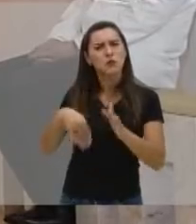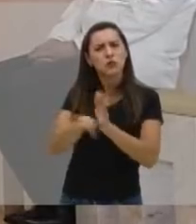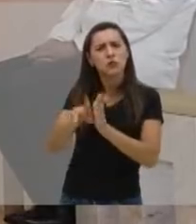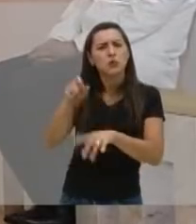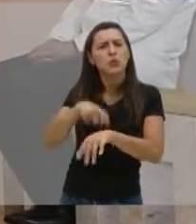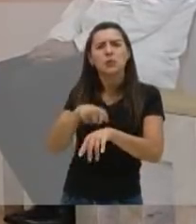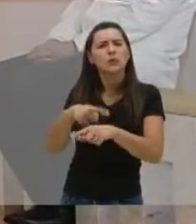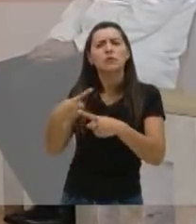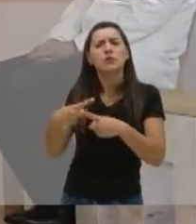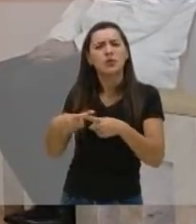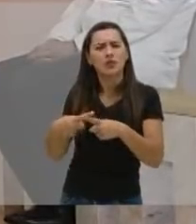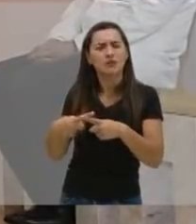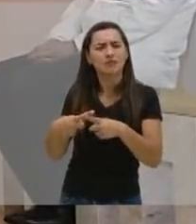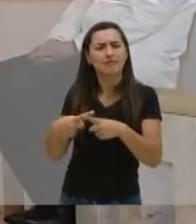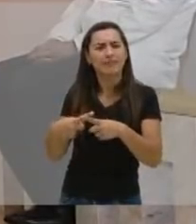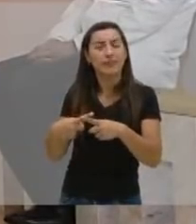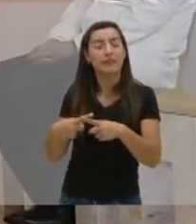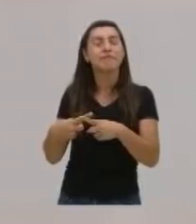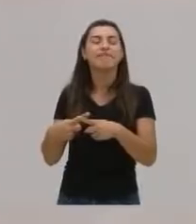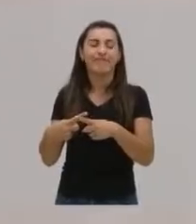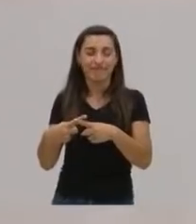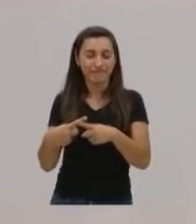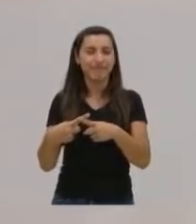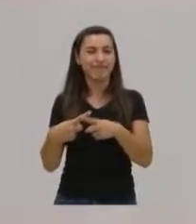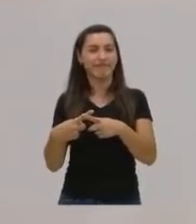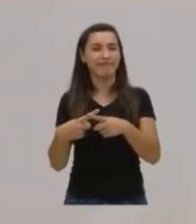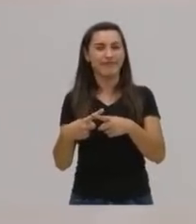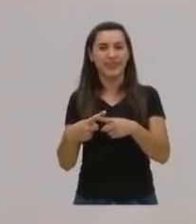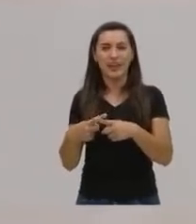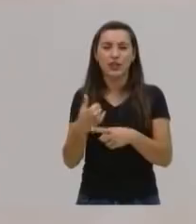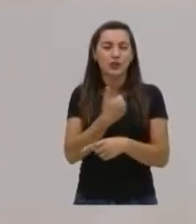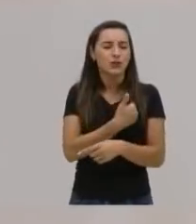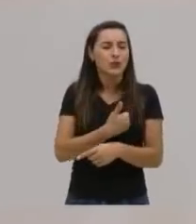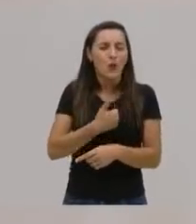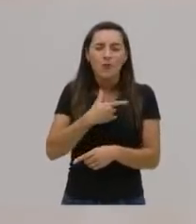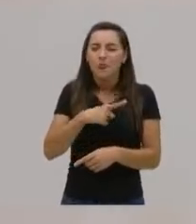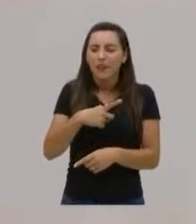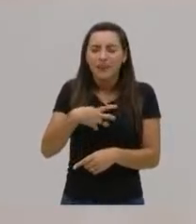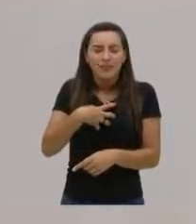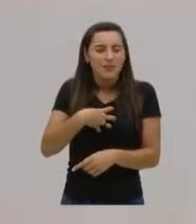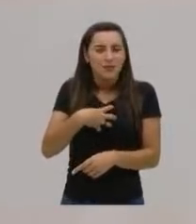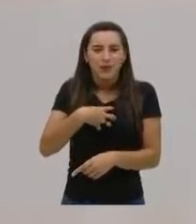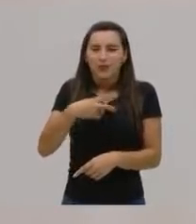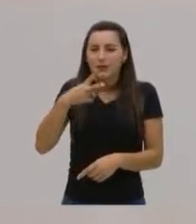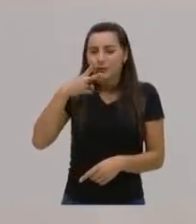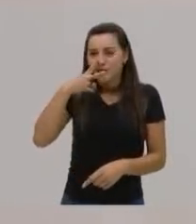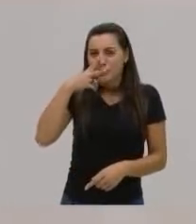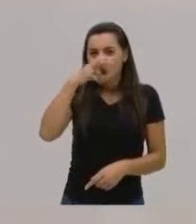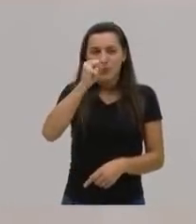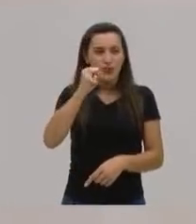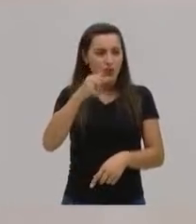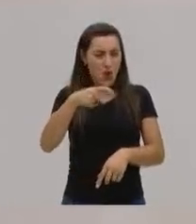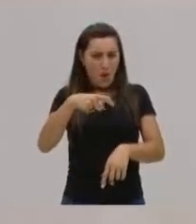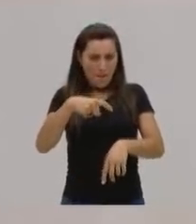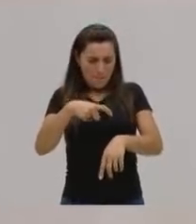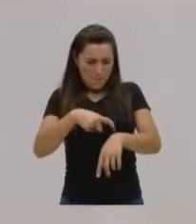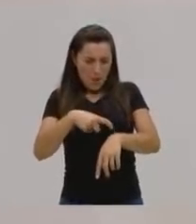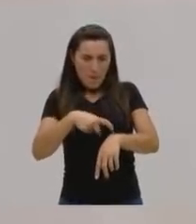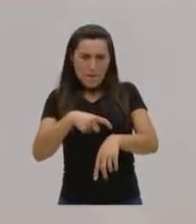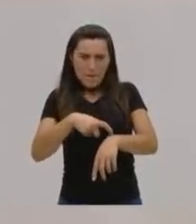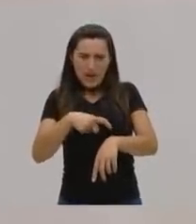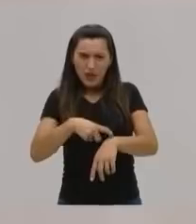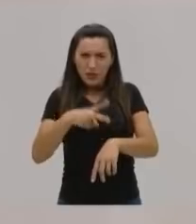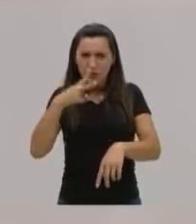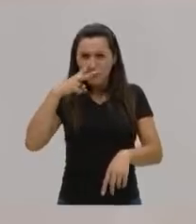o texto todo de João evangelista, gente, é muito forte, a hora ainda não chegou, a